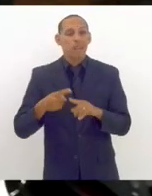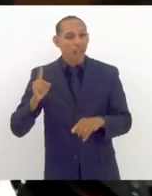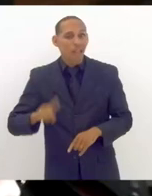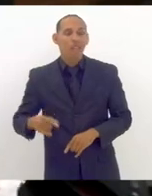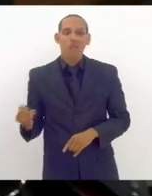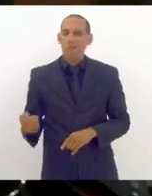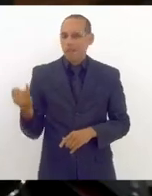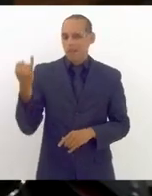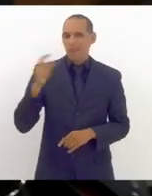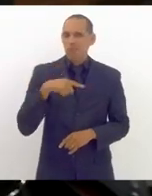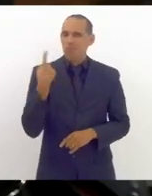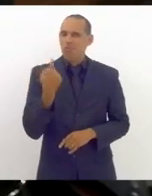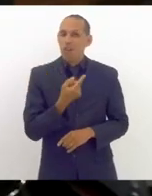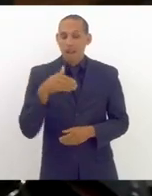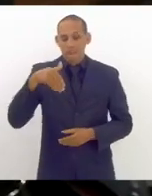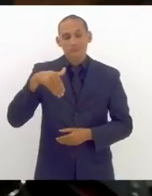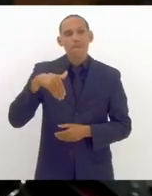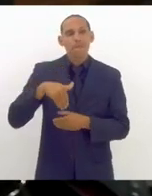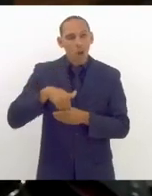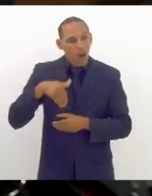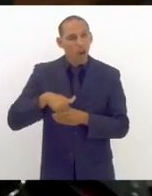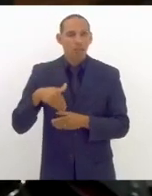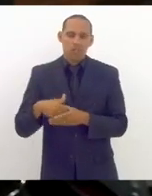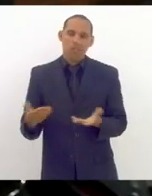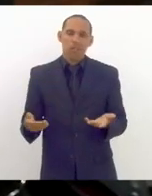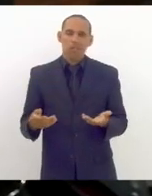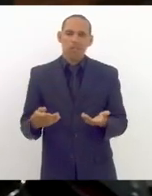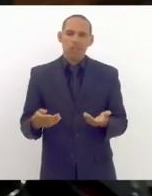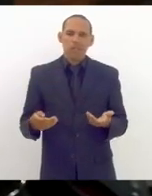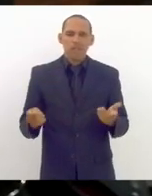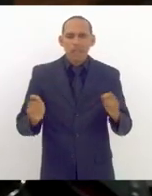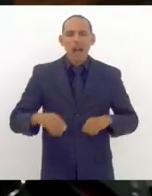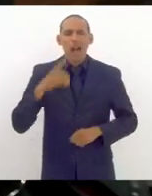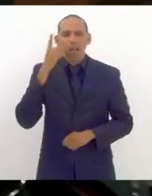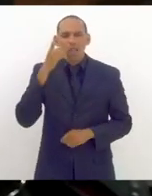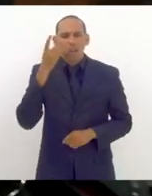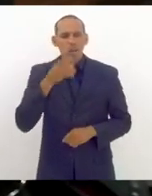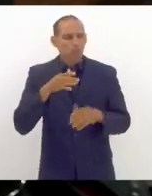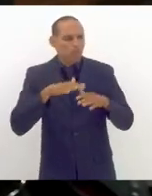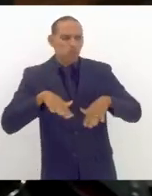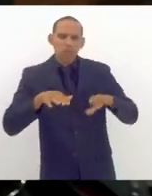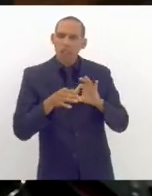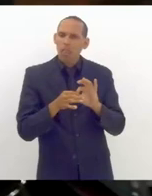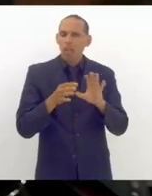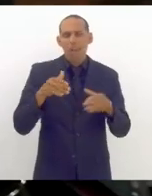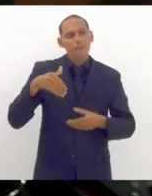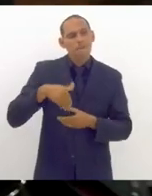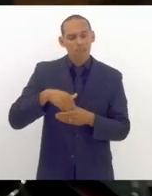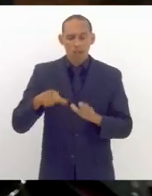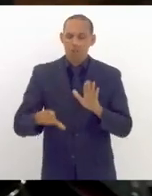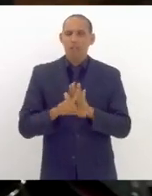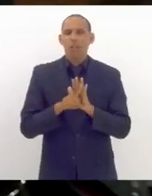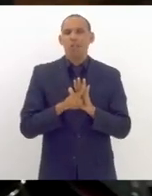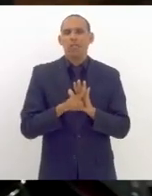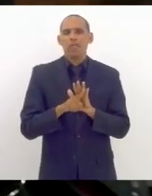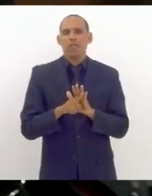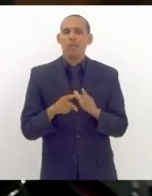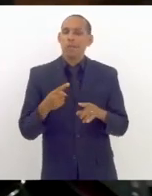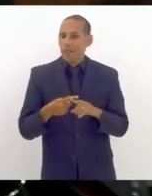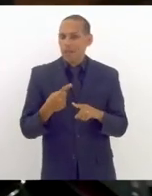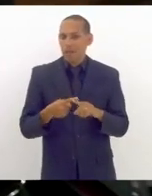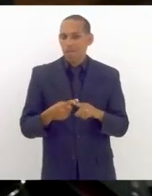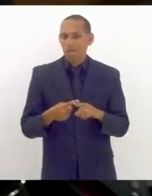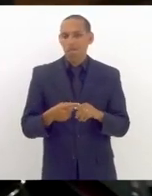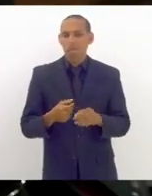importante que a gente permite possamos permitir que os deputados votem essa legislação que eu acho que